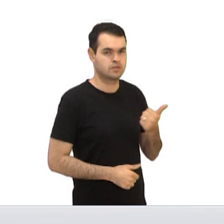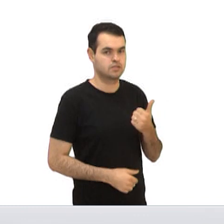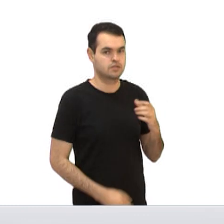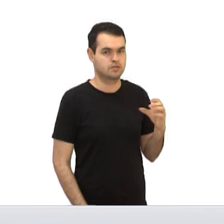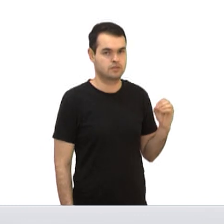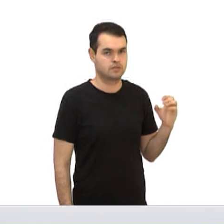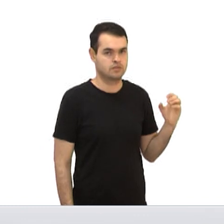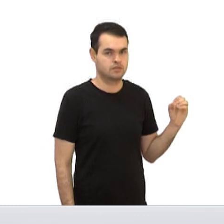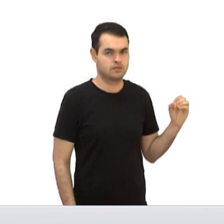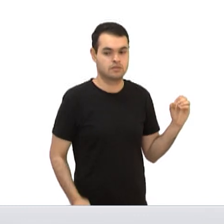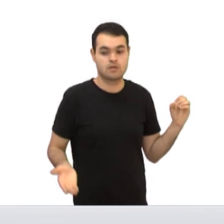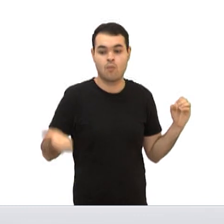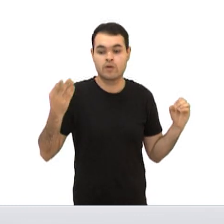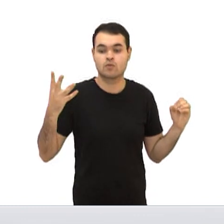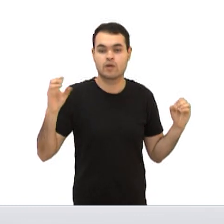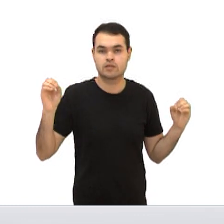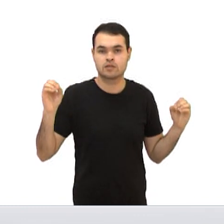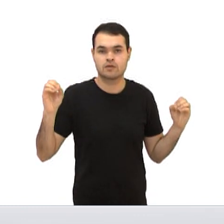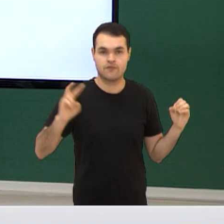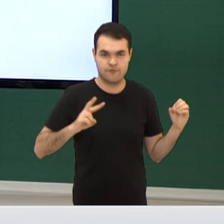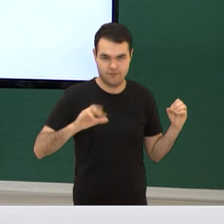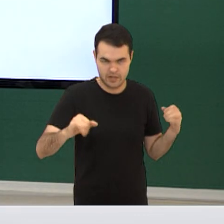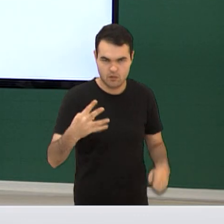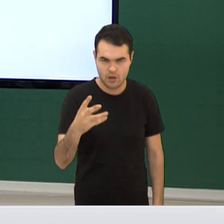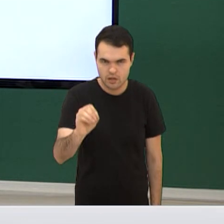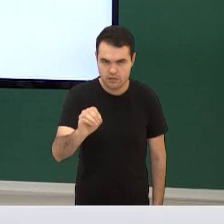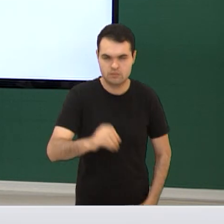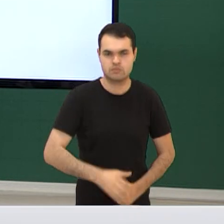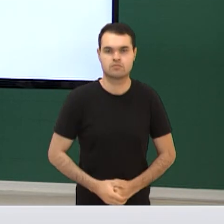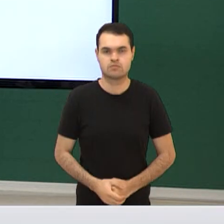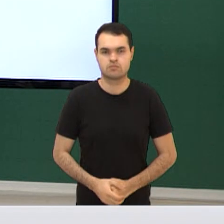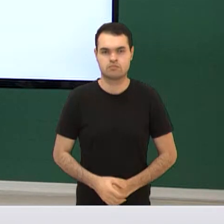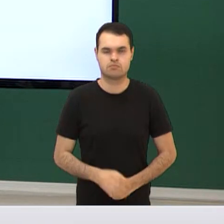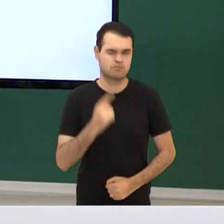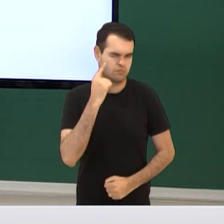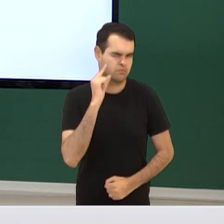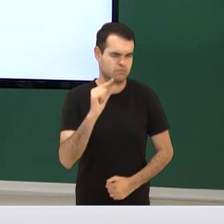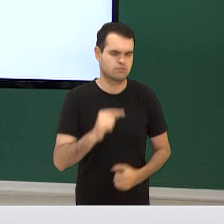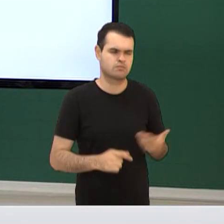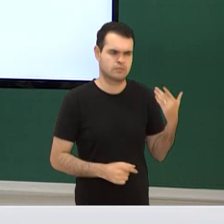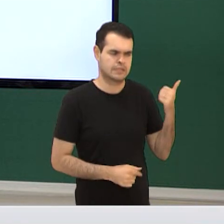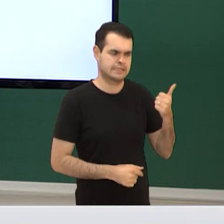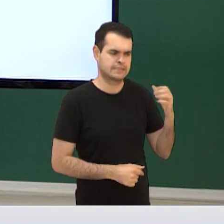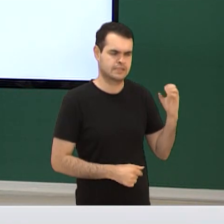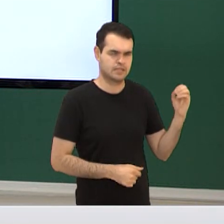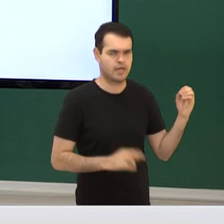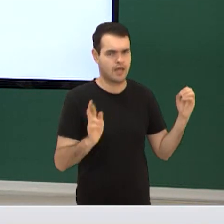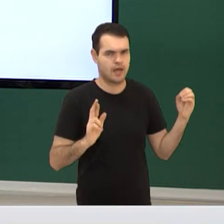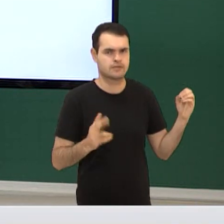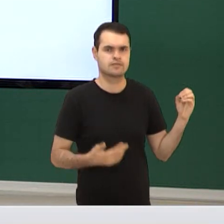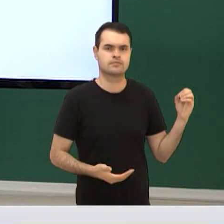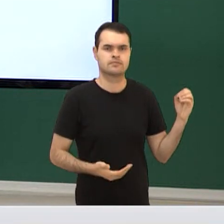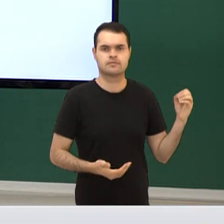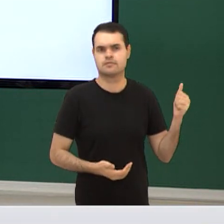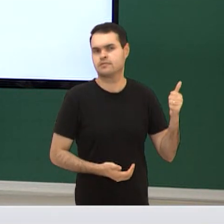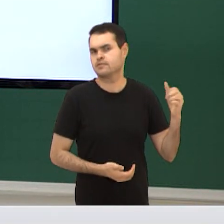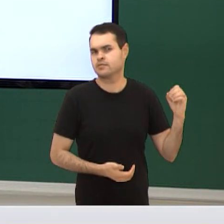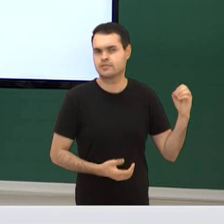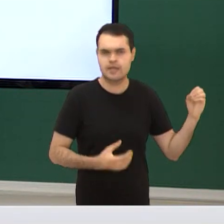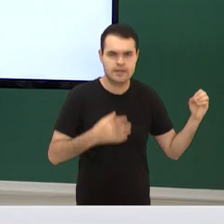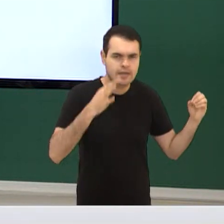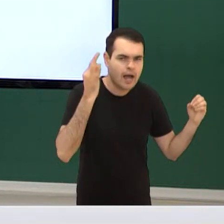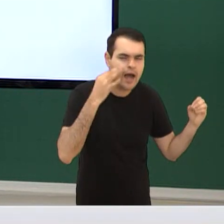que não é verdade. Porcentagem sempre precisa estar baseada em algum valor. Quanto que é 40%? Aí